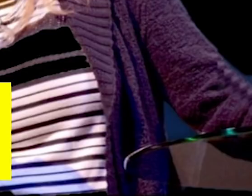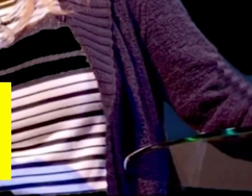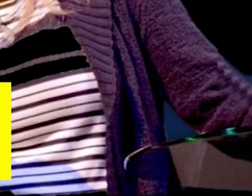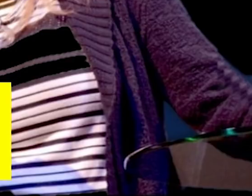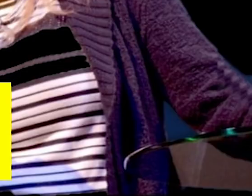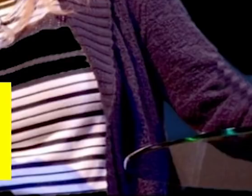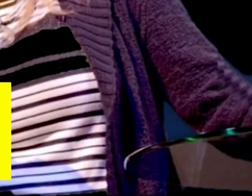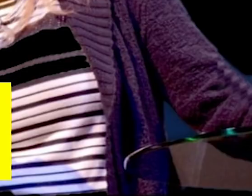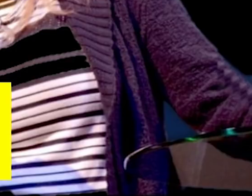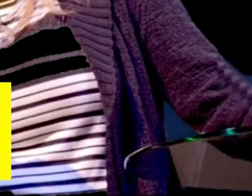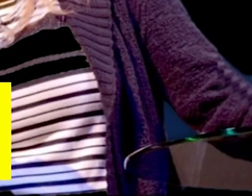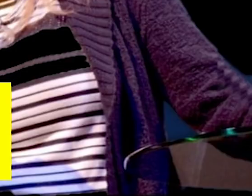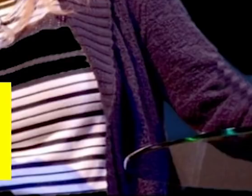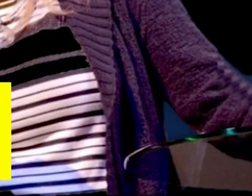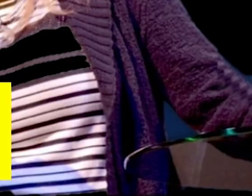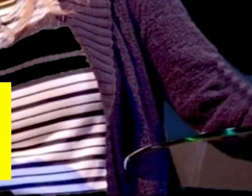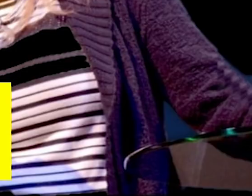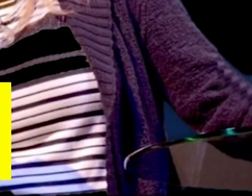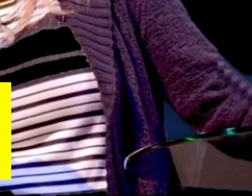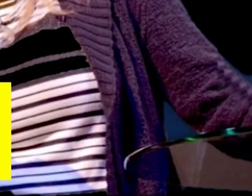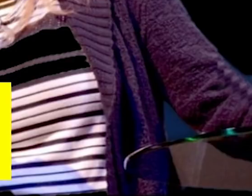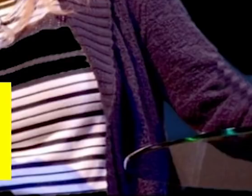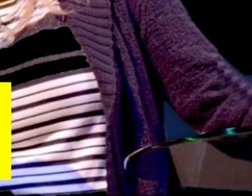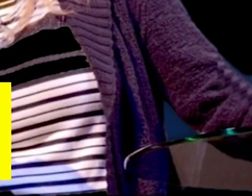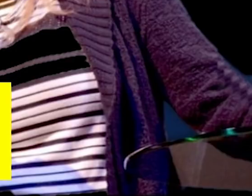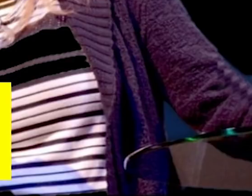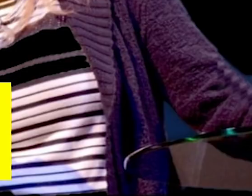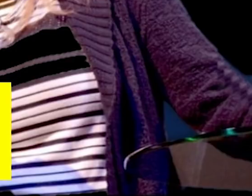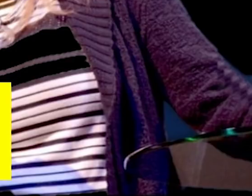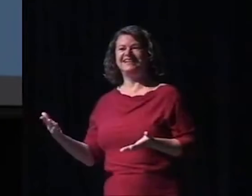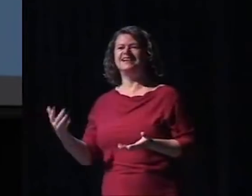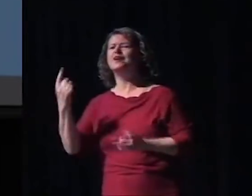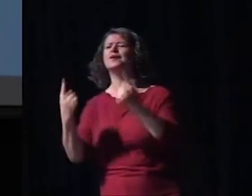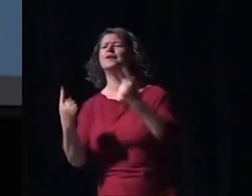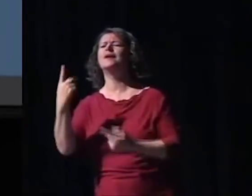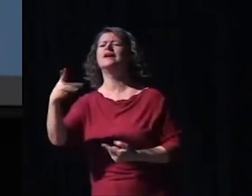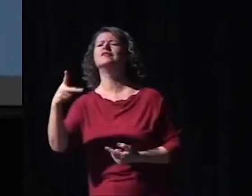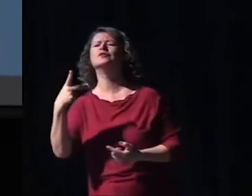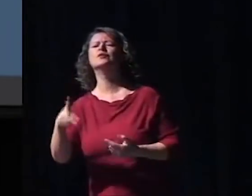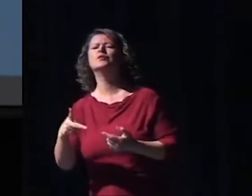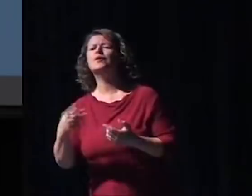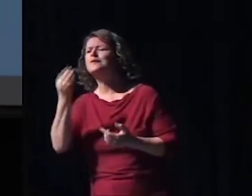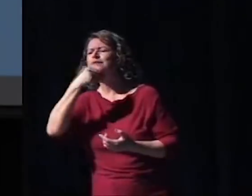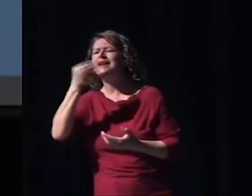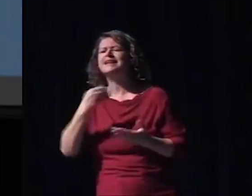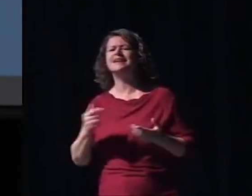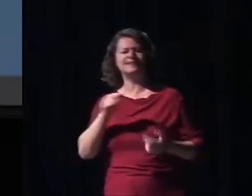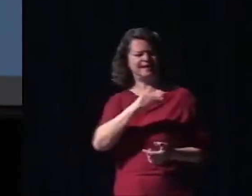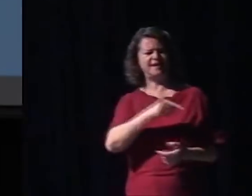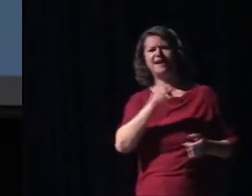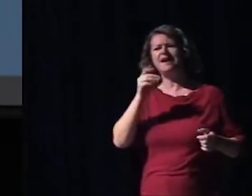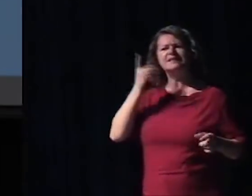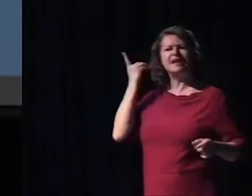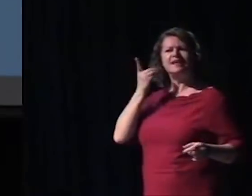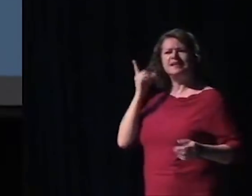Me diz qual a tua fraqueza. Me diz aquilo que te